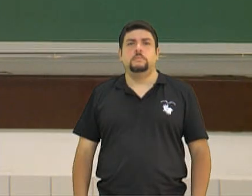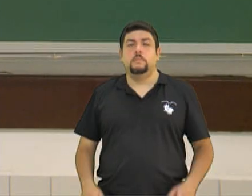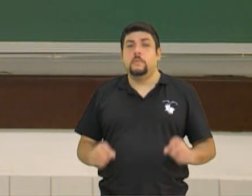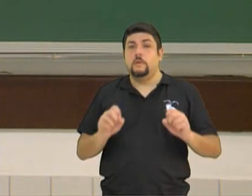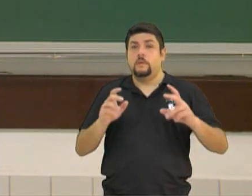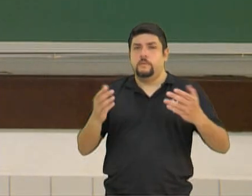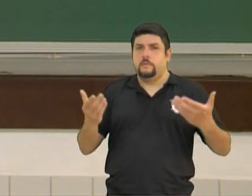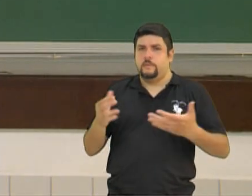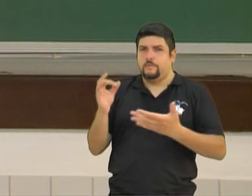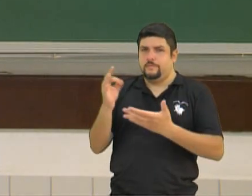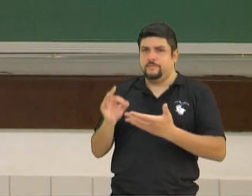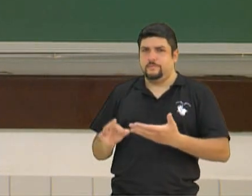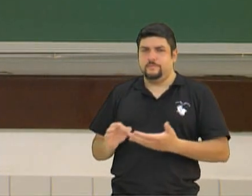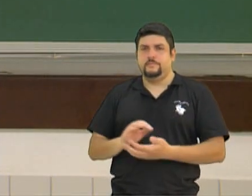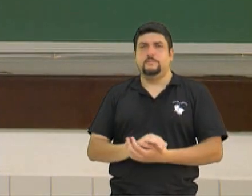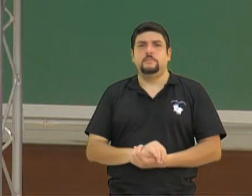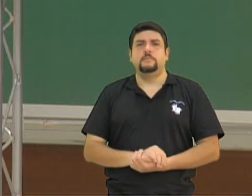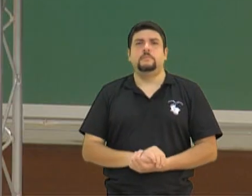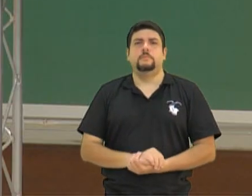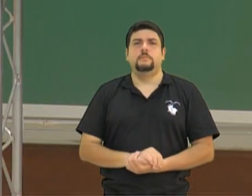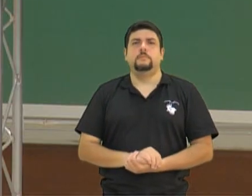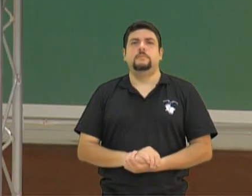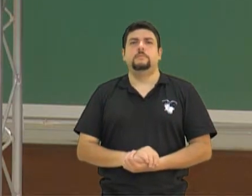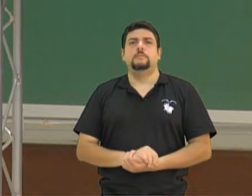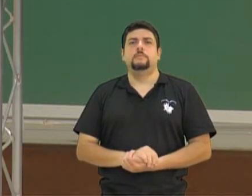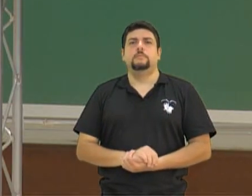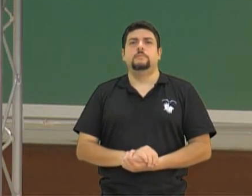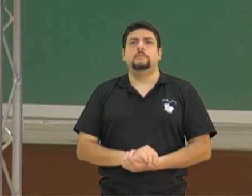Bora corrigir, pessoal? Então, olha só. In